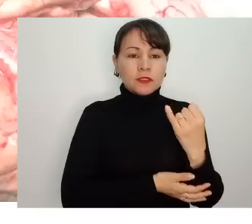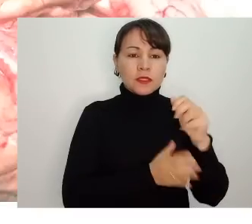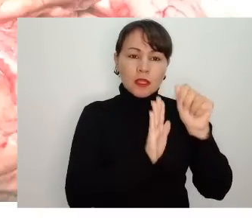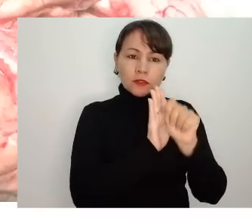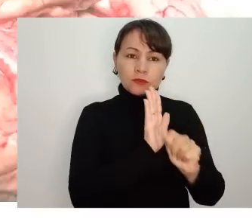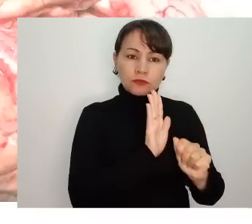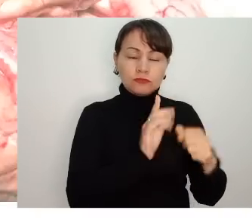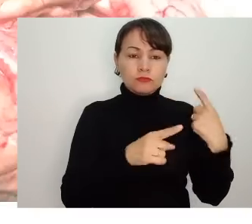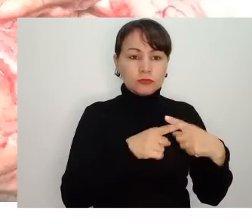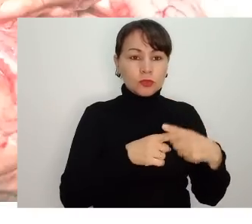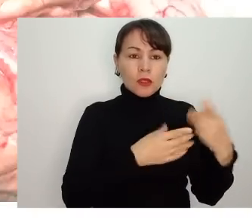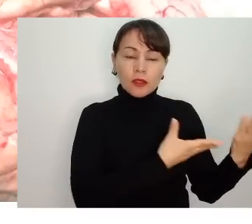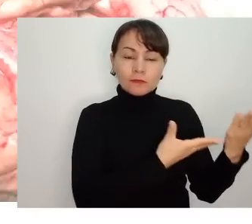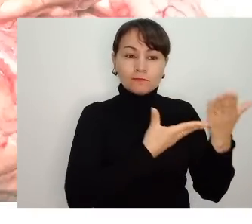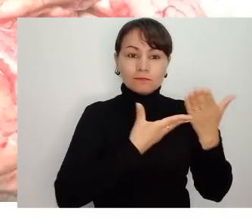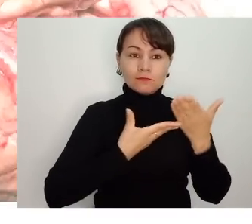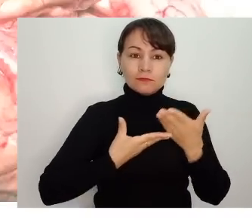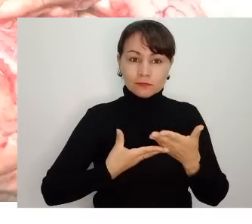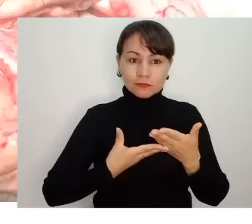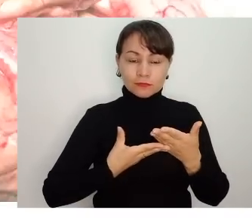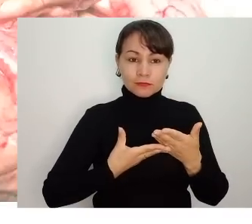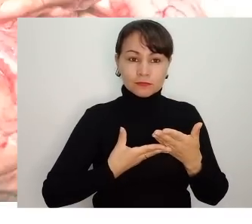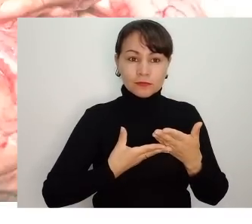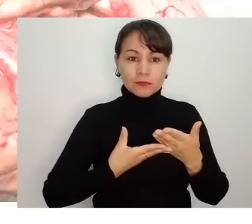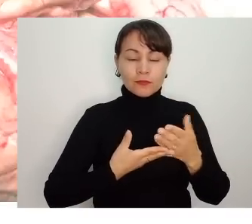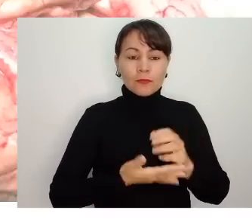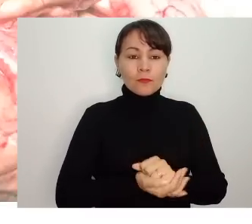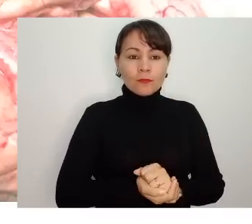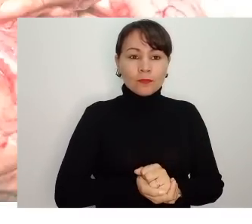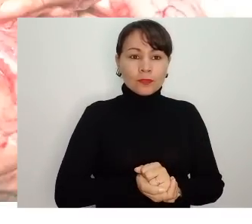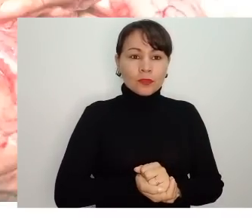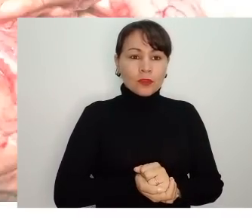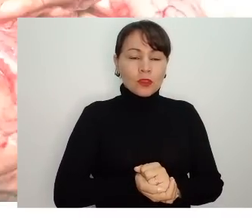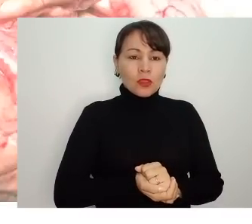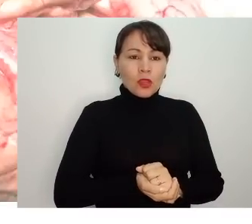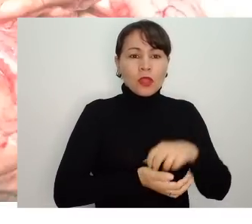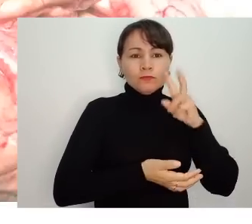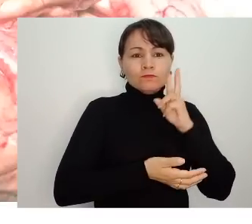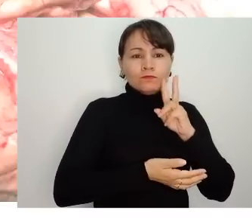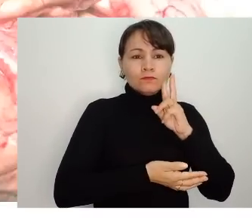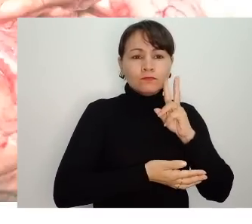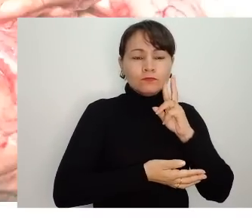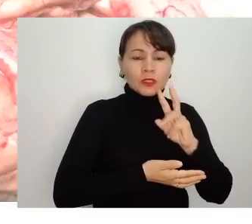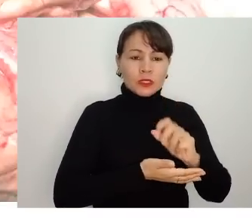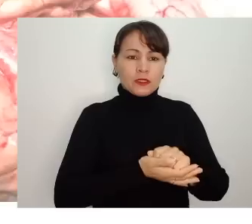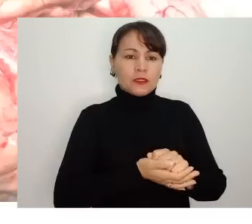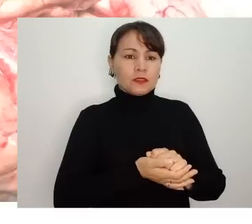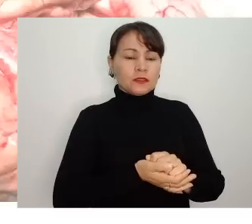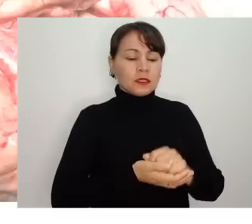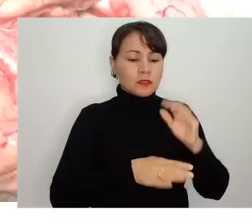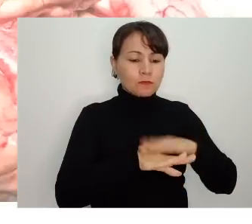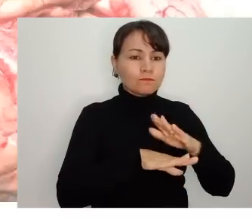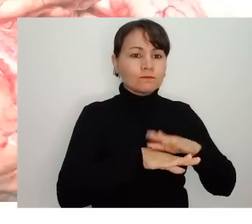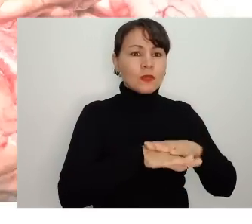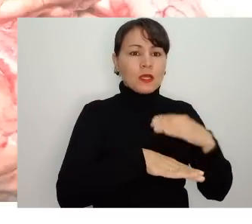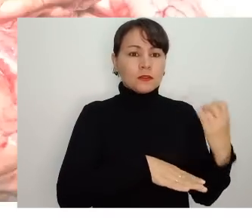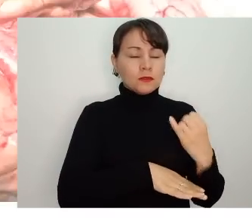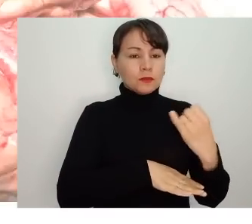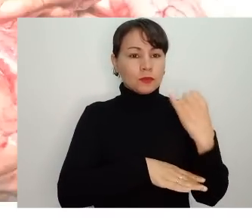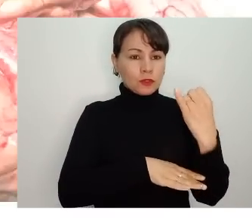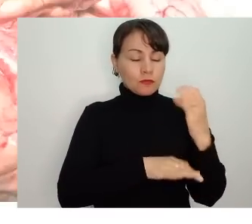interessante esse artigo porque ele traz justamente os nutrientes que são